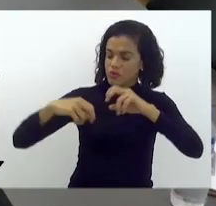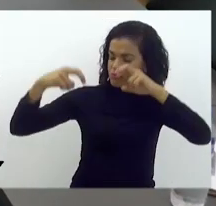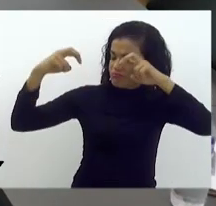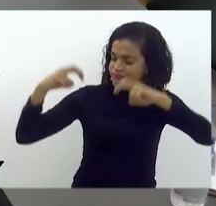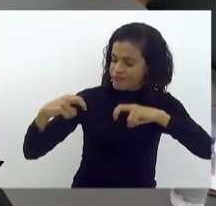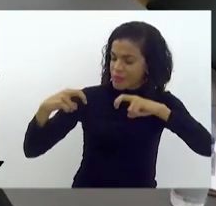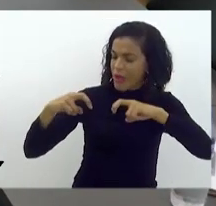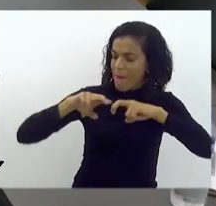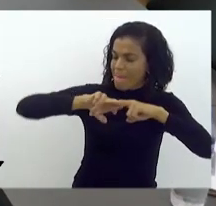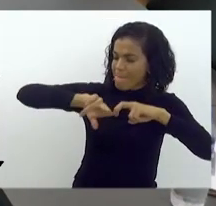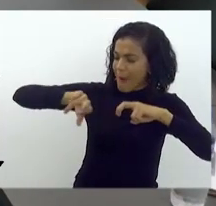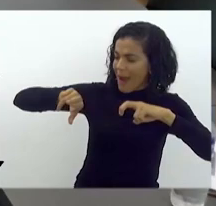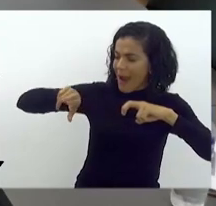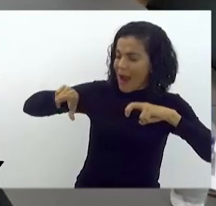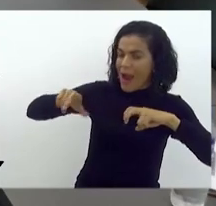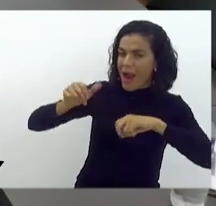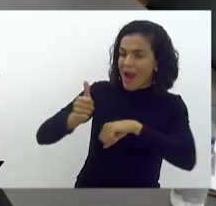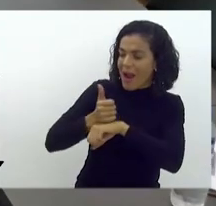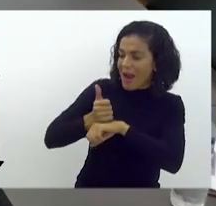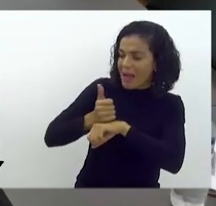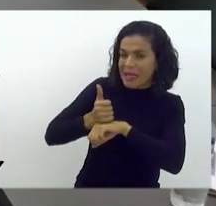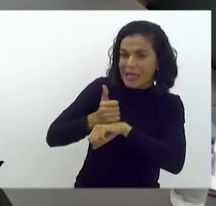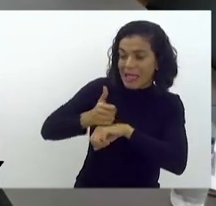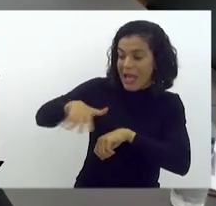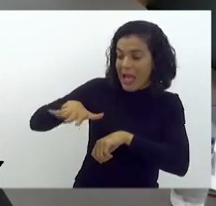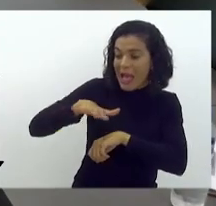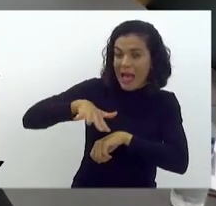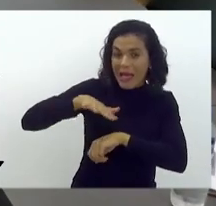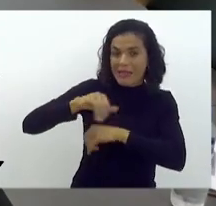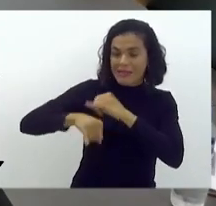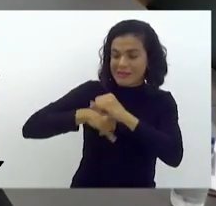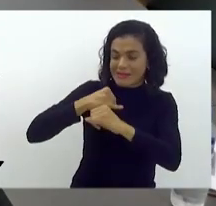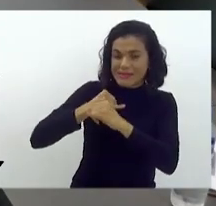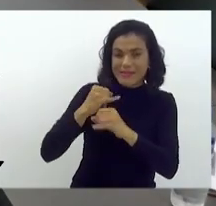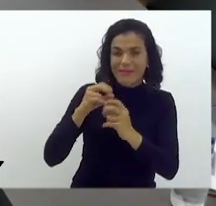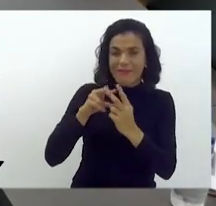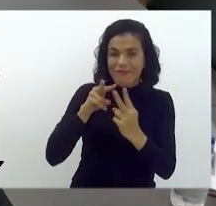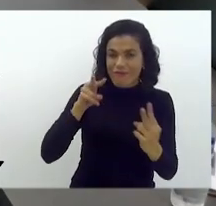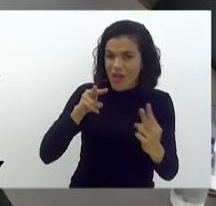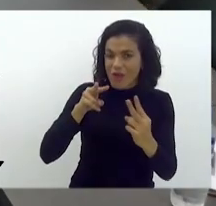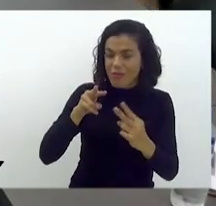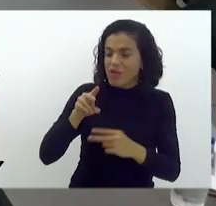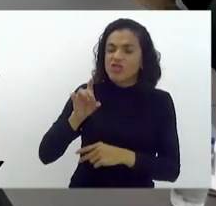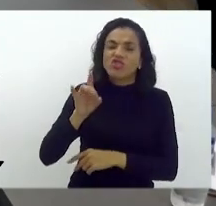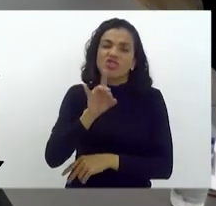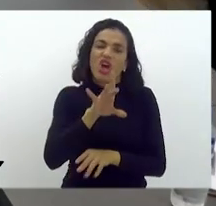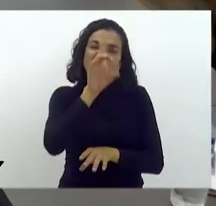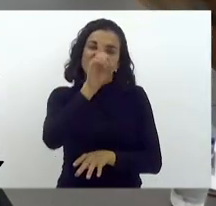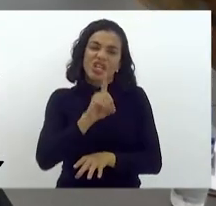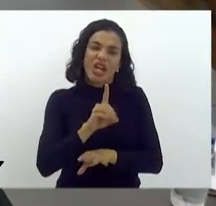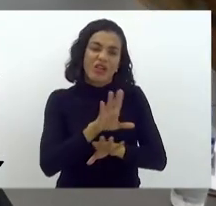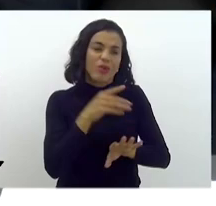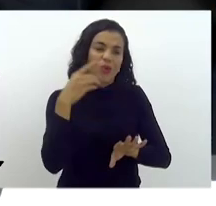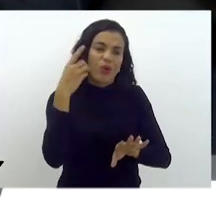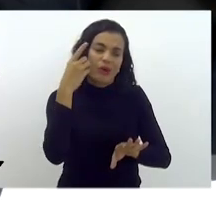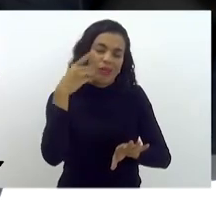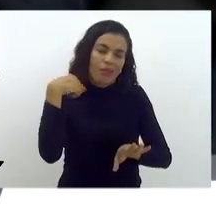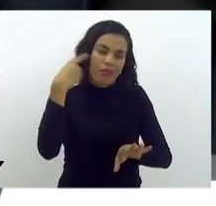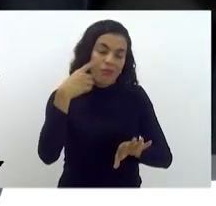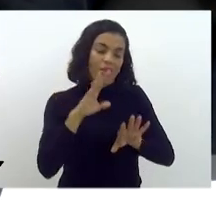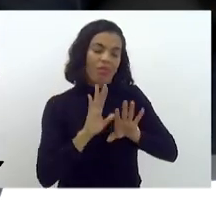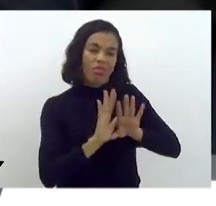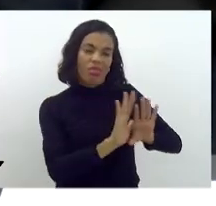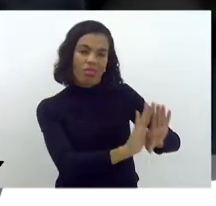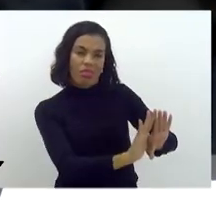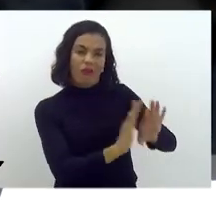com técnicos da parte de informática não só da parte de direito deixa um pouco de lado todo aquele